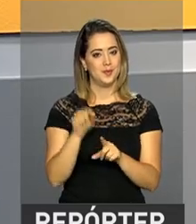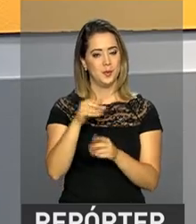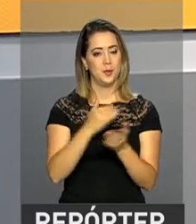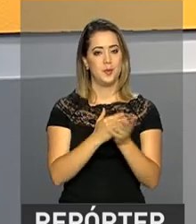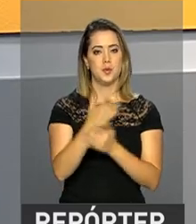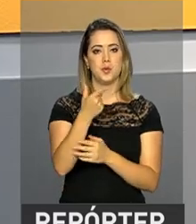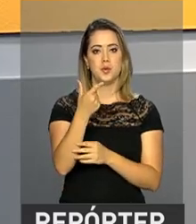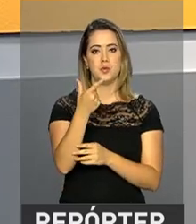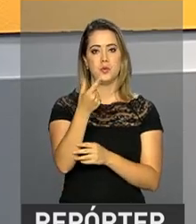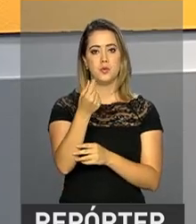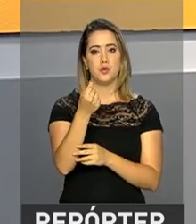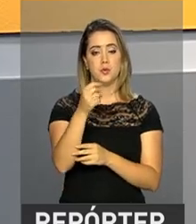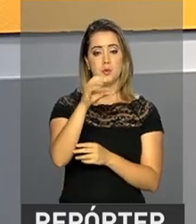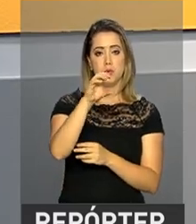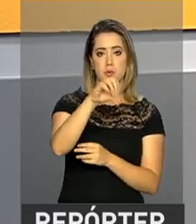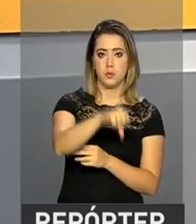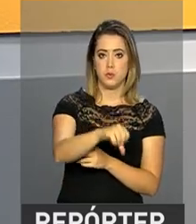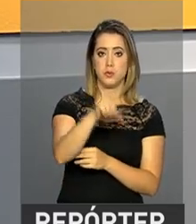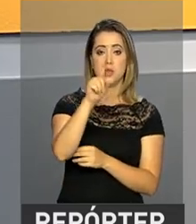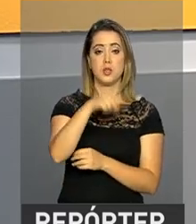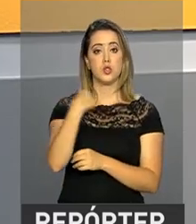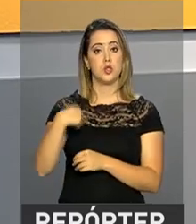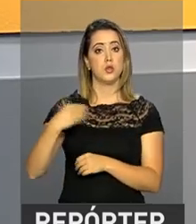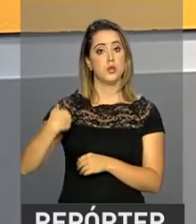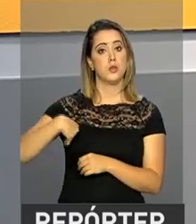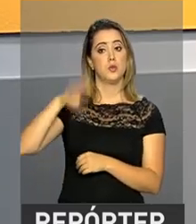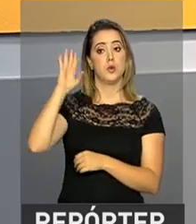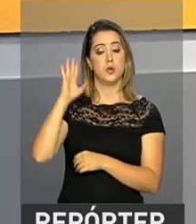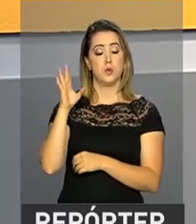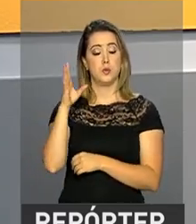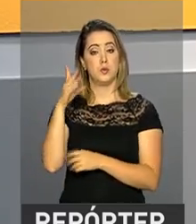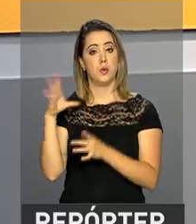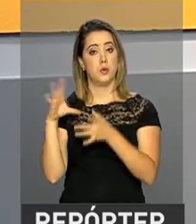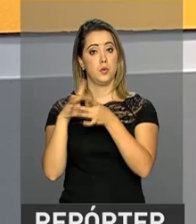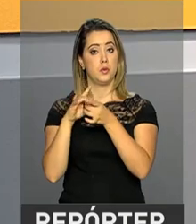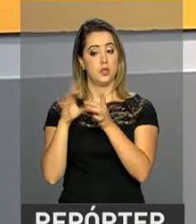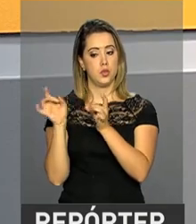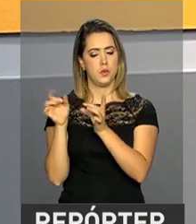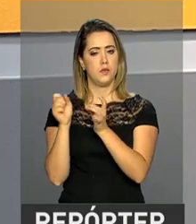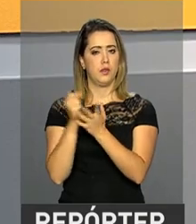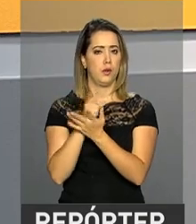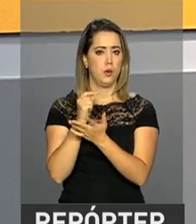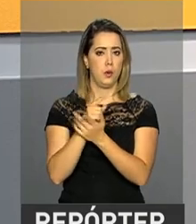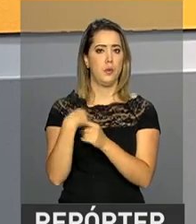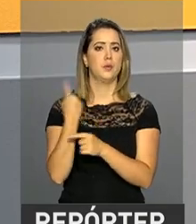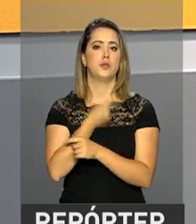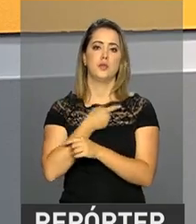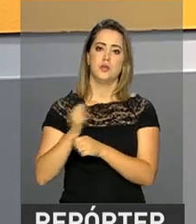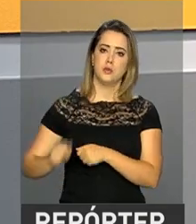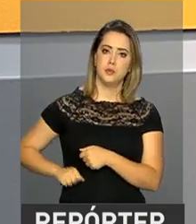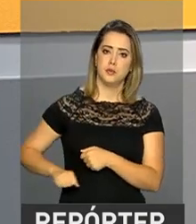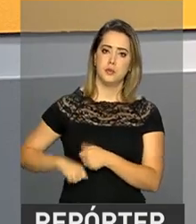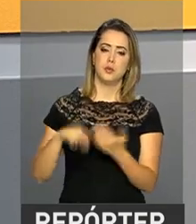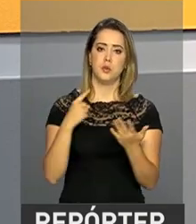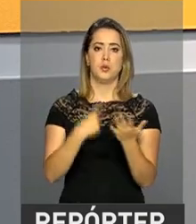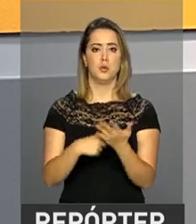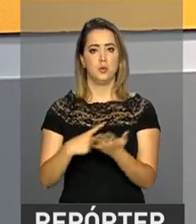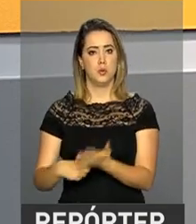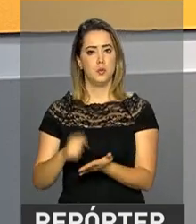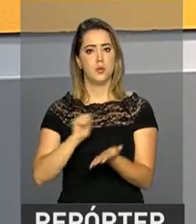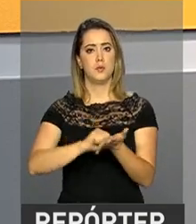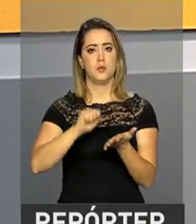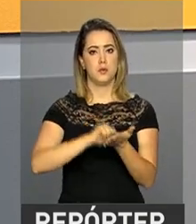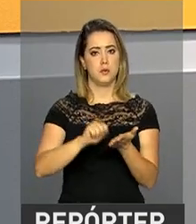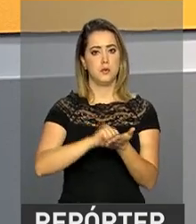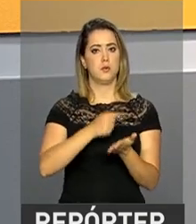Desde 2009, a China é o nosso maior parceiro comercial. Também mantemos relações diplomáticas e acordos de cooperação